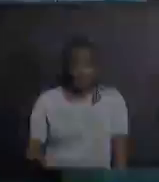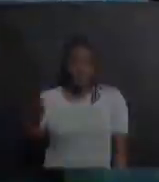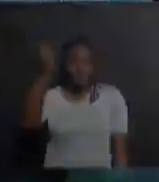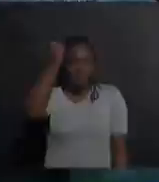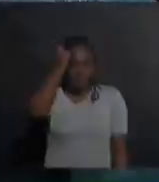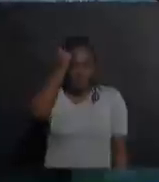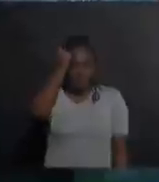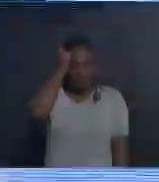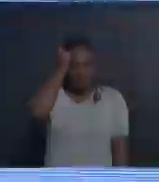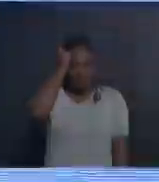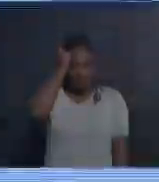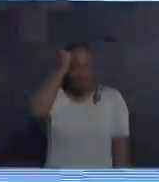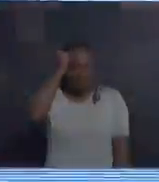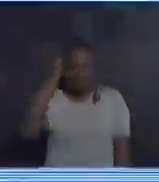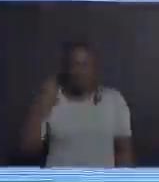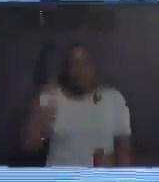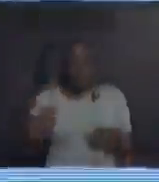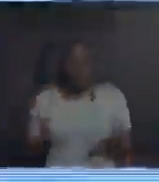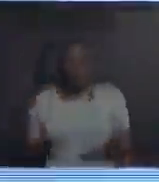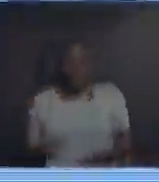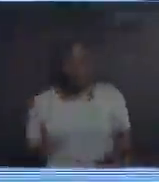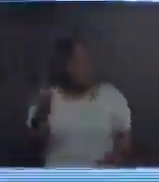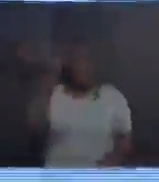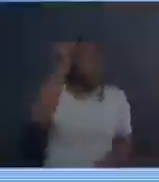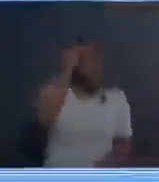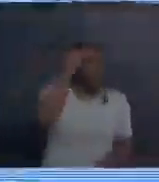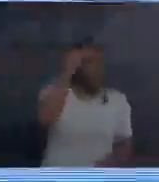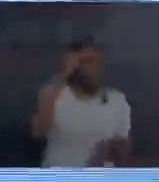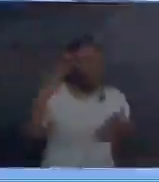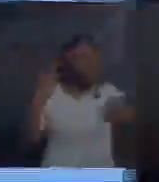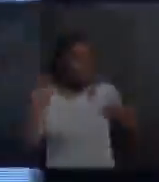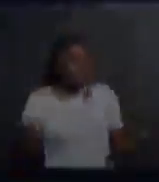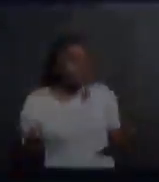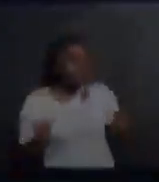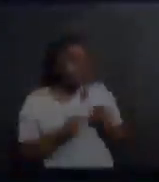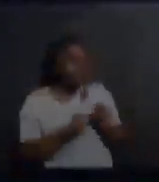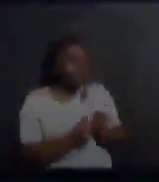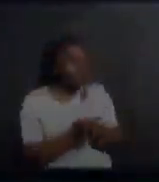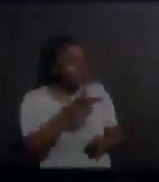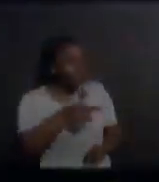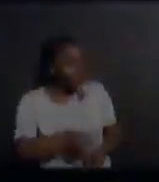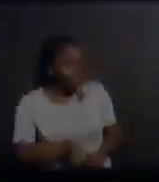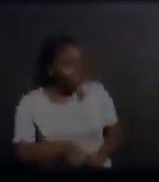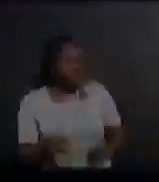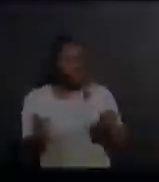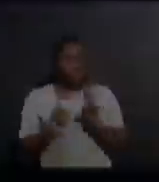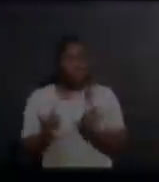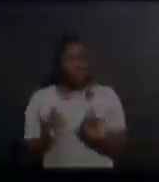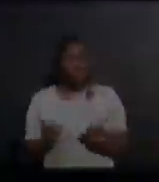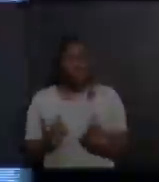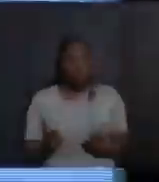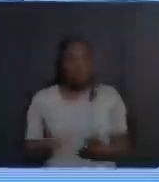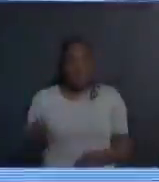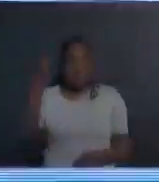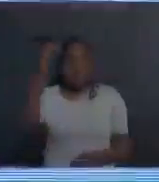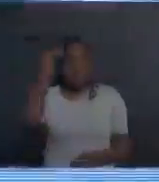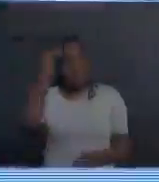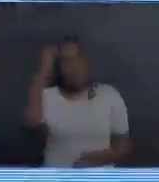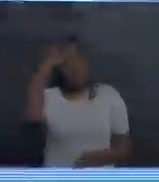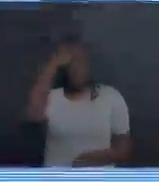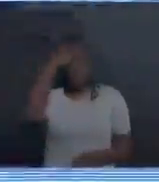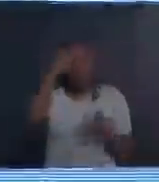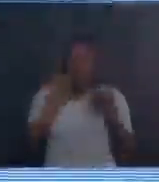arrependimento. Não é remorso, não é putz, fiz isso de novo. Não, isso é remorso, é consciência